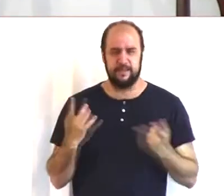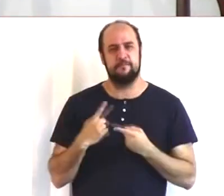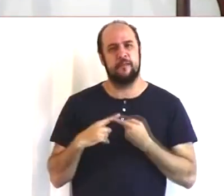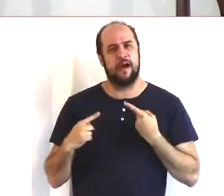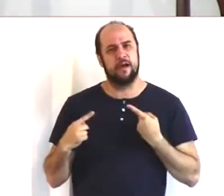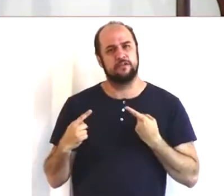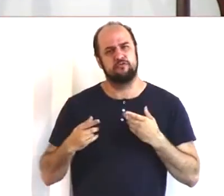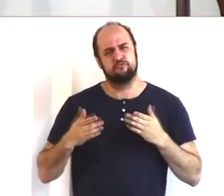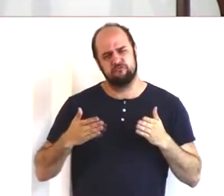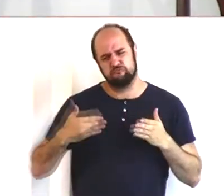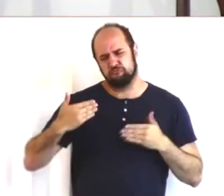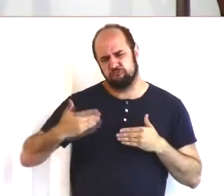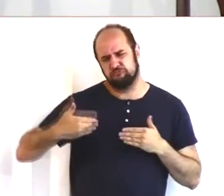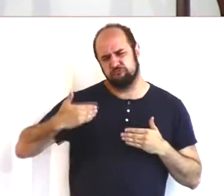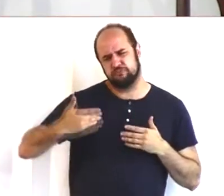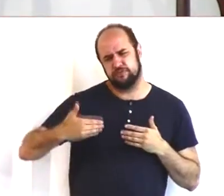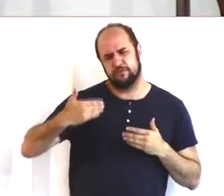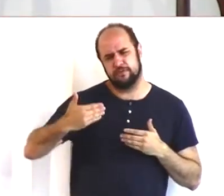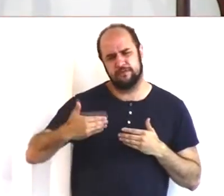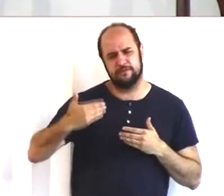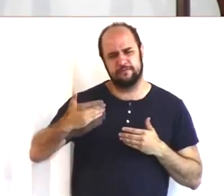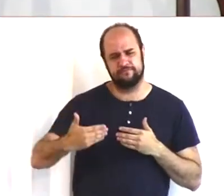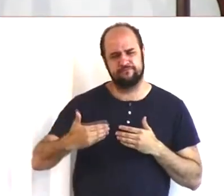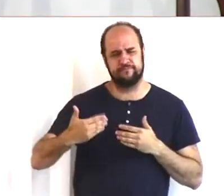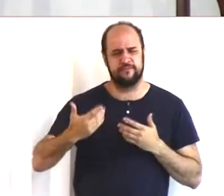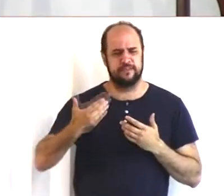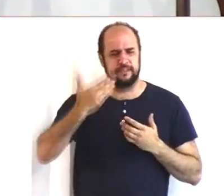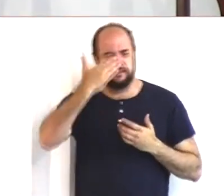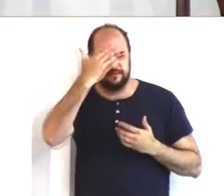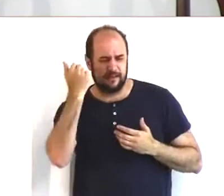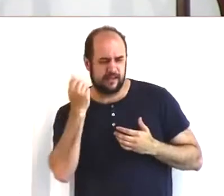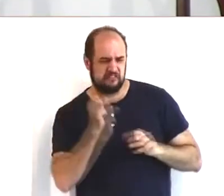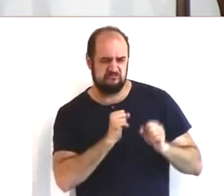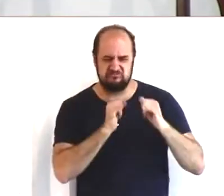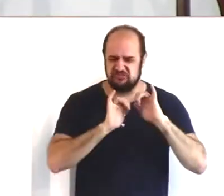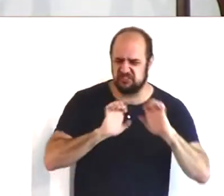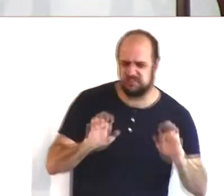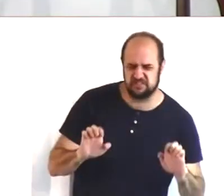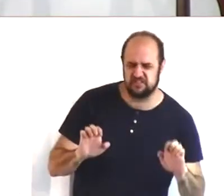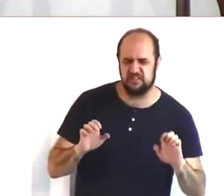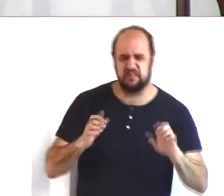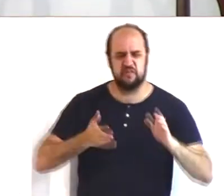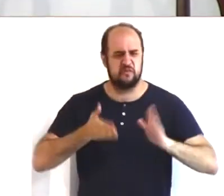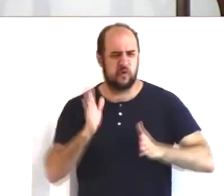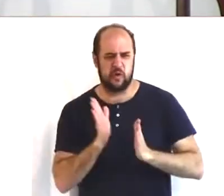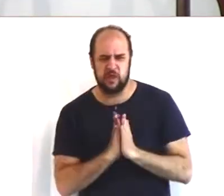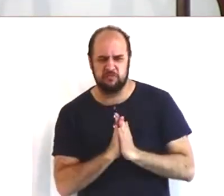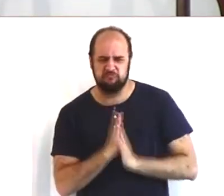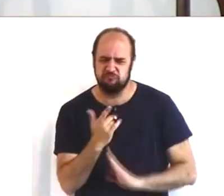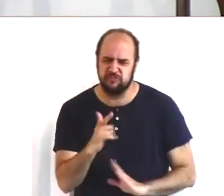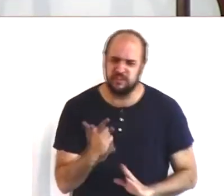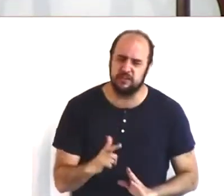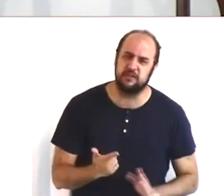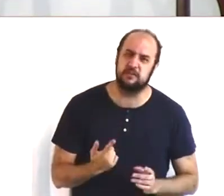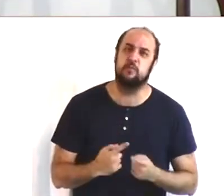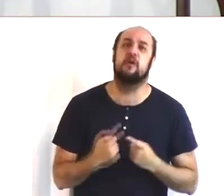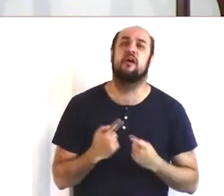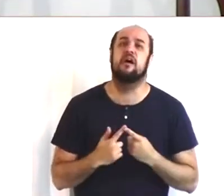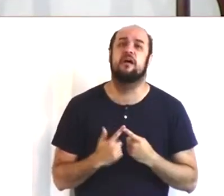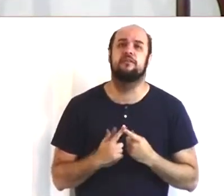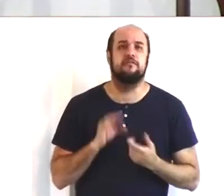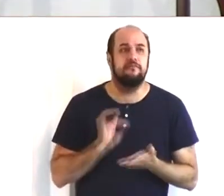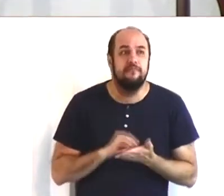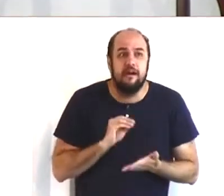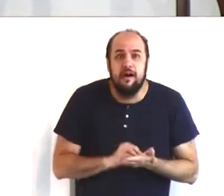do tempo, ele não faz mais discipulado, ele não faz mais evangelização, ele não tem mais o mesmo tempo de oração? Por quê? Porque lhe faltou uma